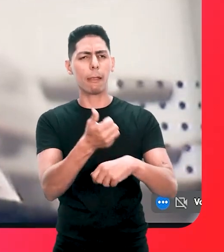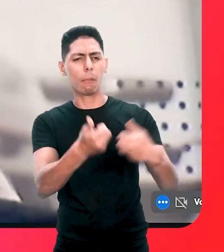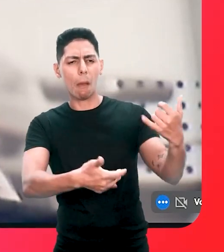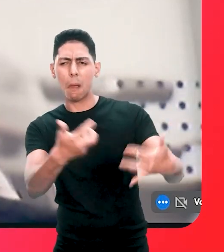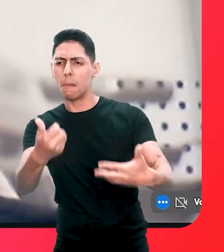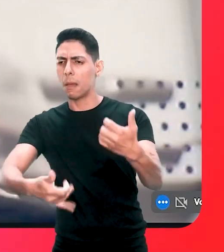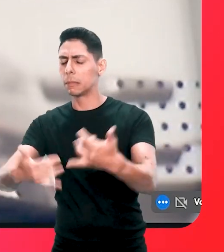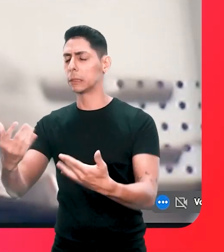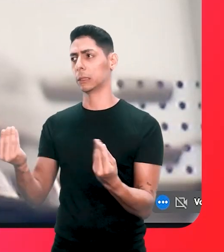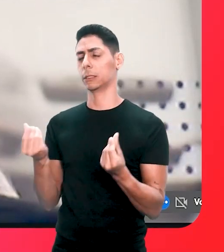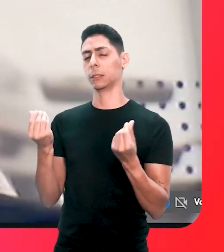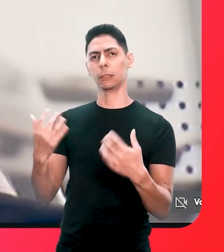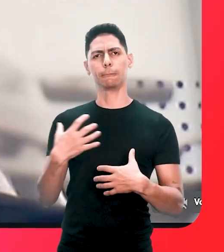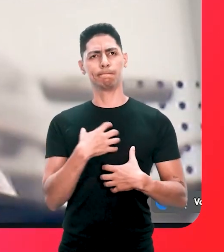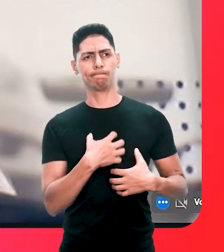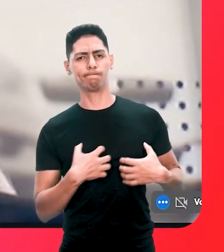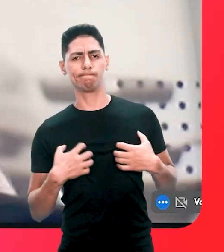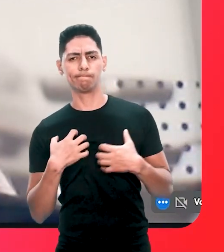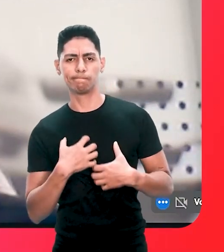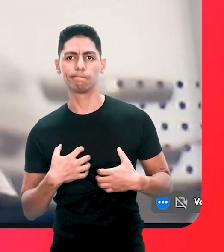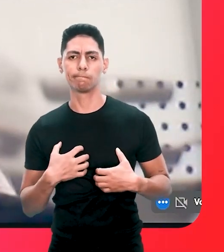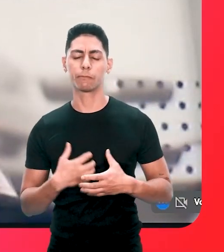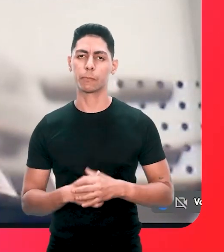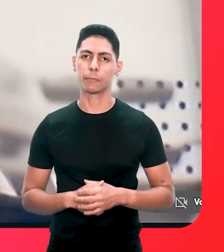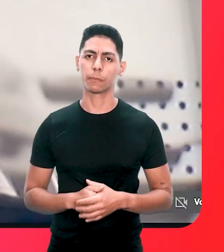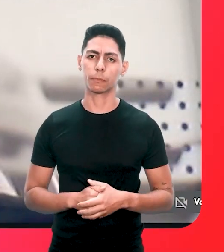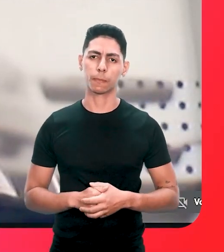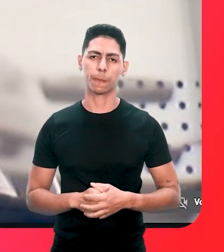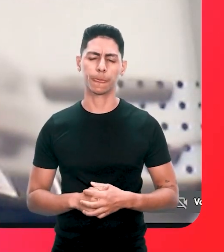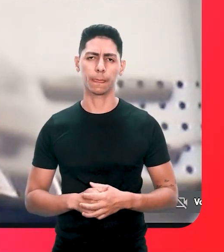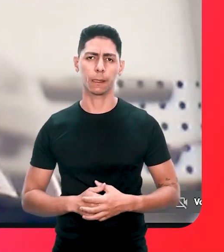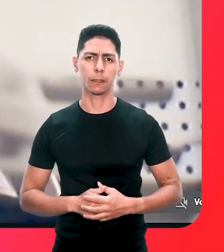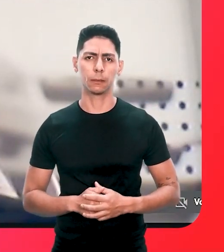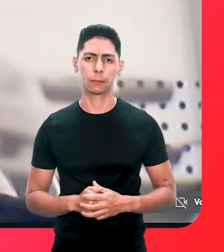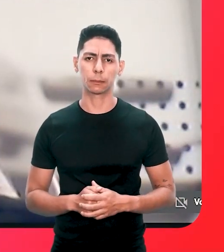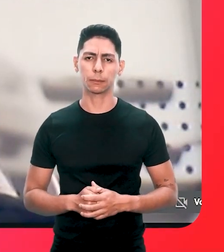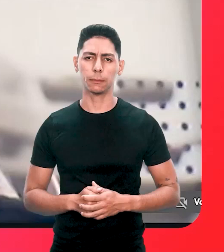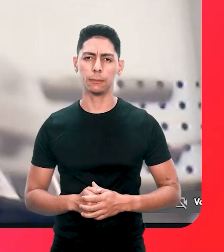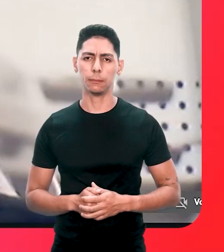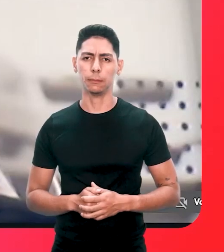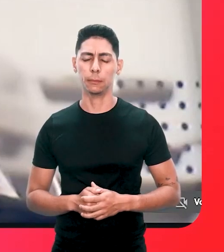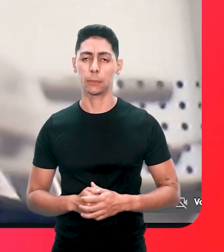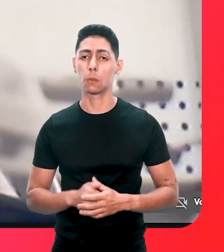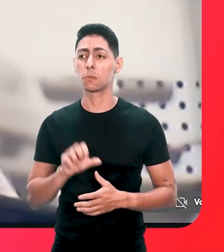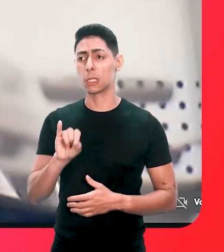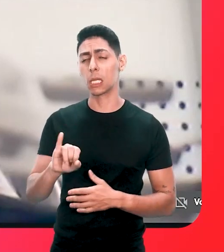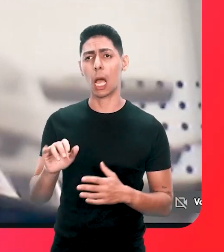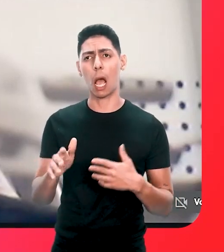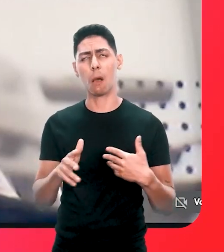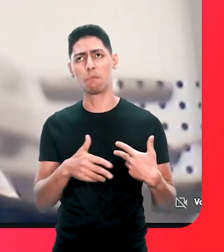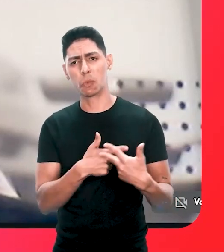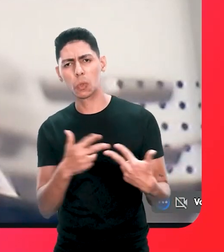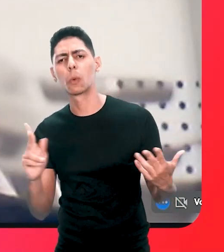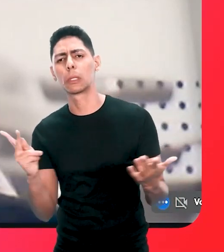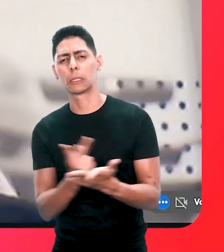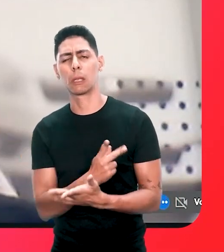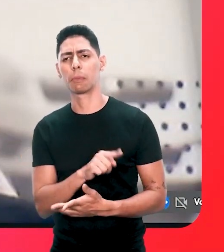toda. Então tem alguma coisa assim, sim, que ele ficou mais